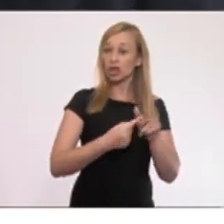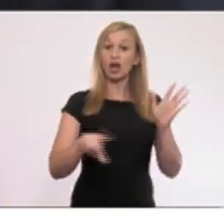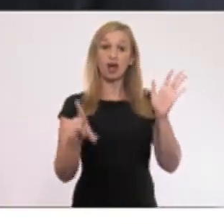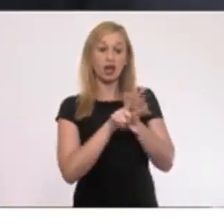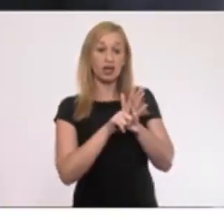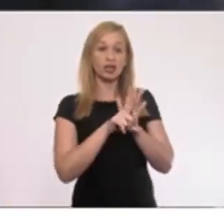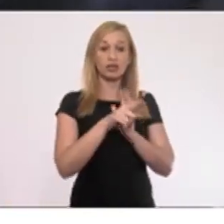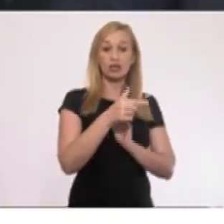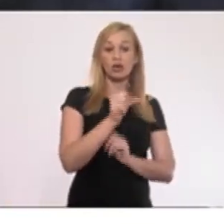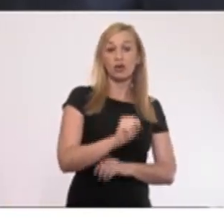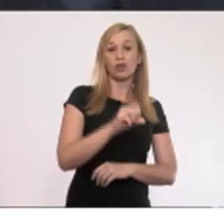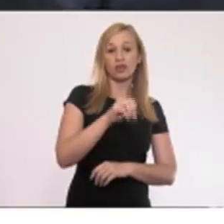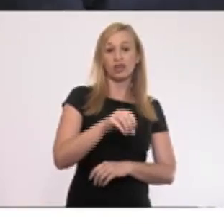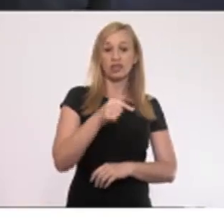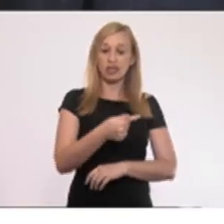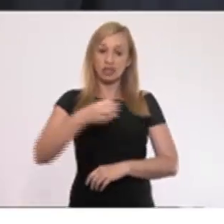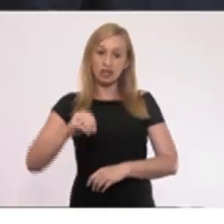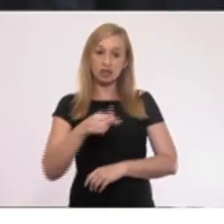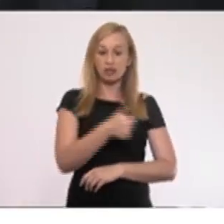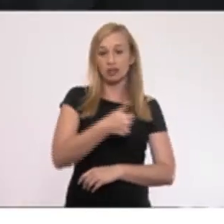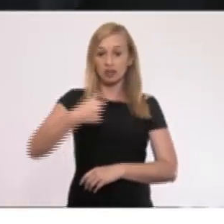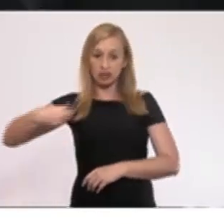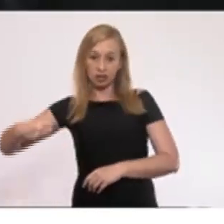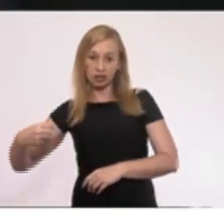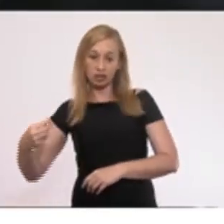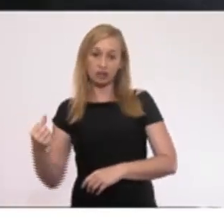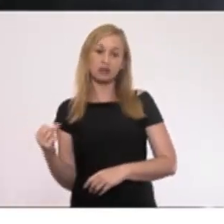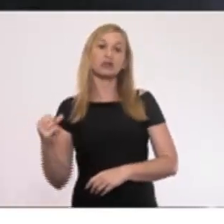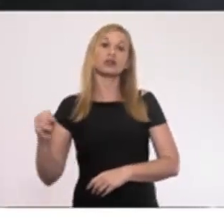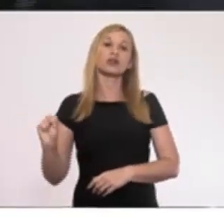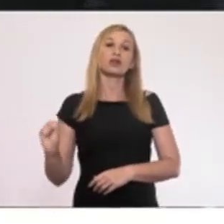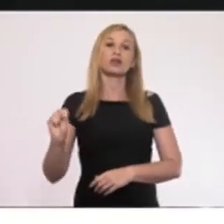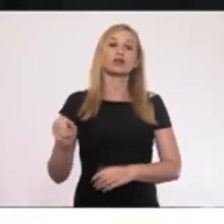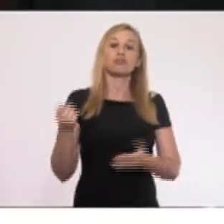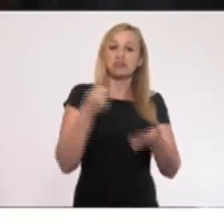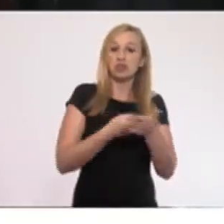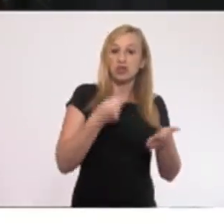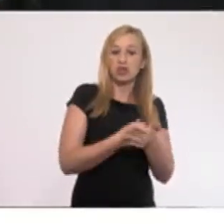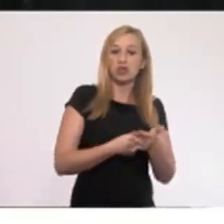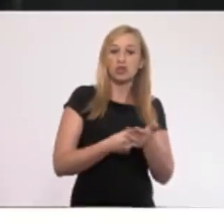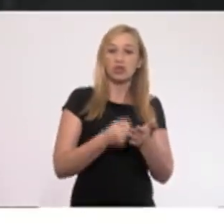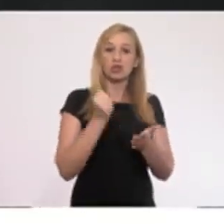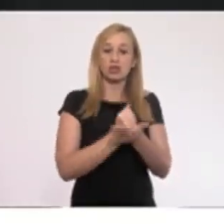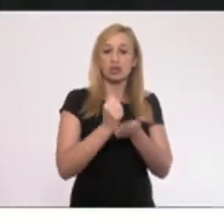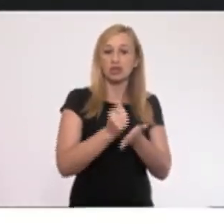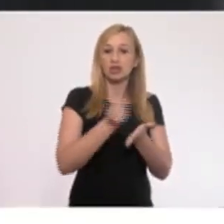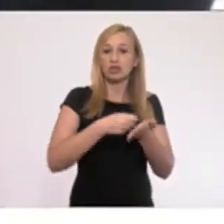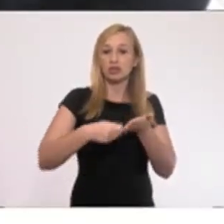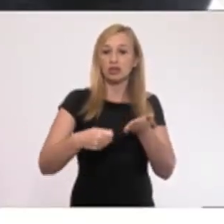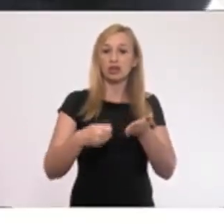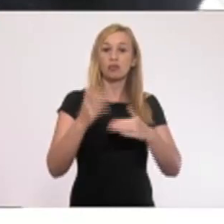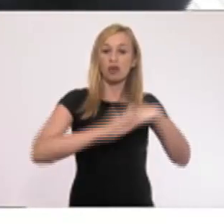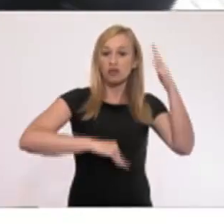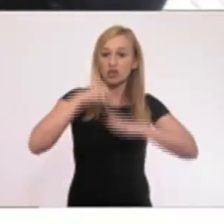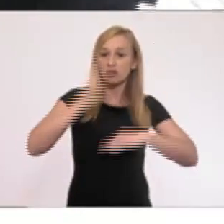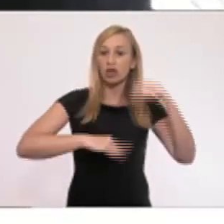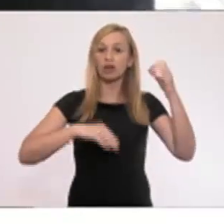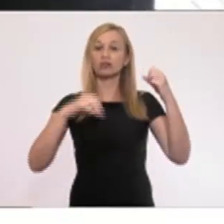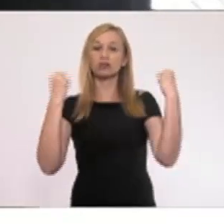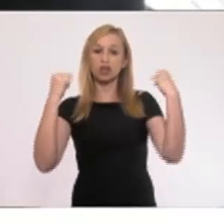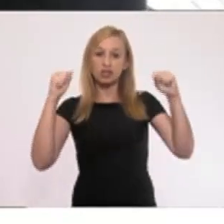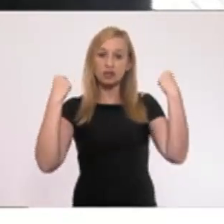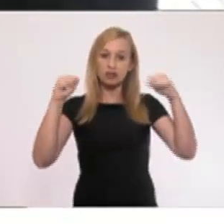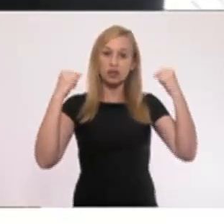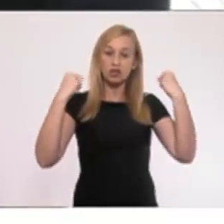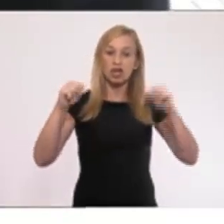altera a lei número 8070, 17 de agosto de 2018, que dispõe sobre obrigatoriedade de registro de profissional de educação física como